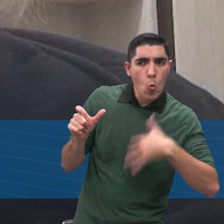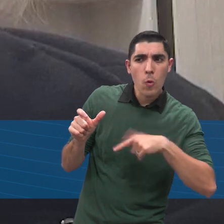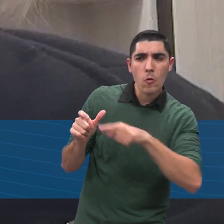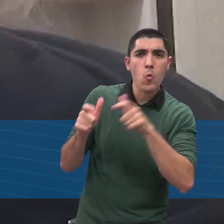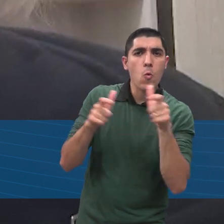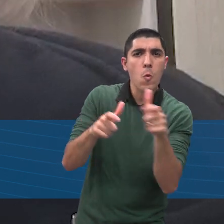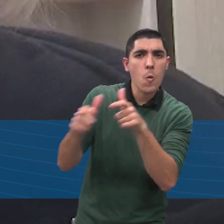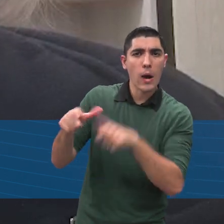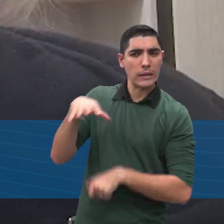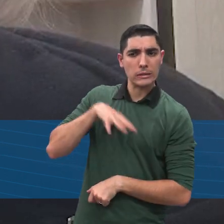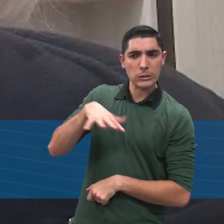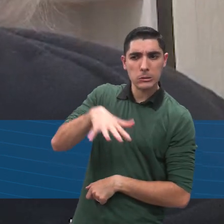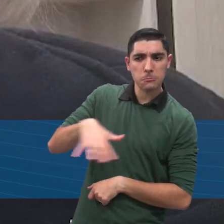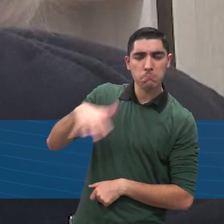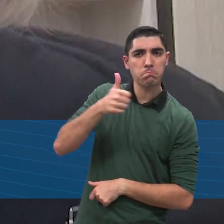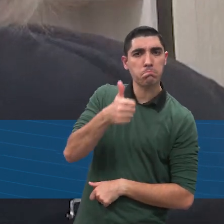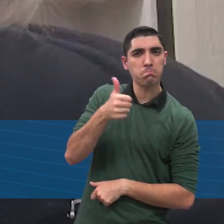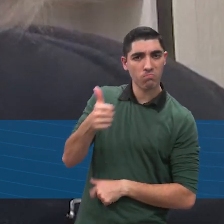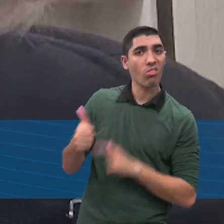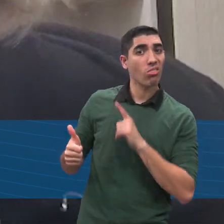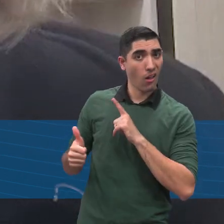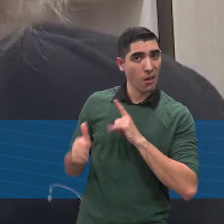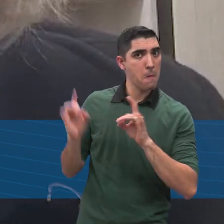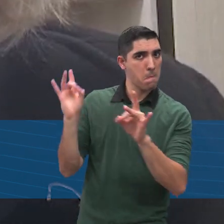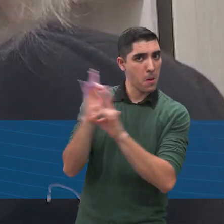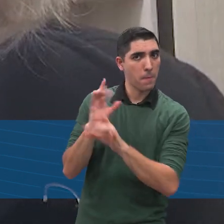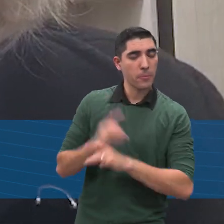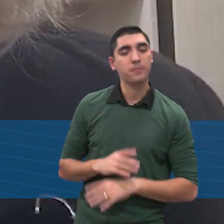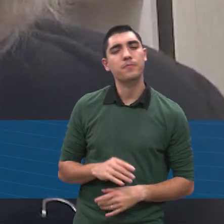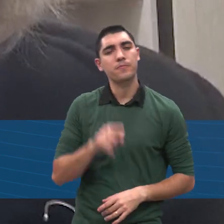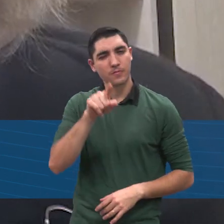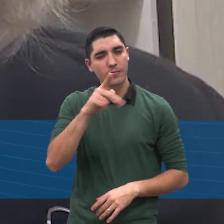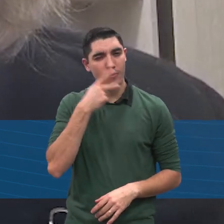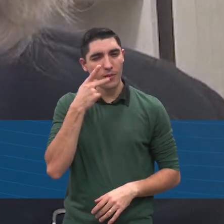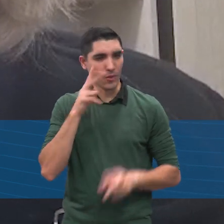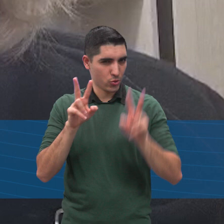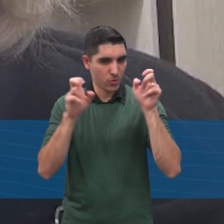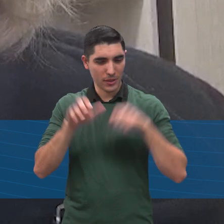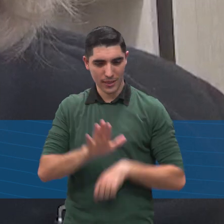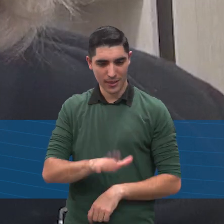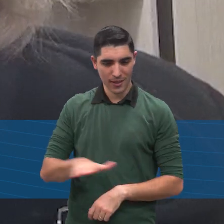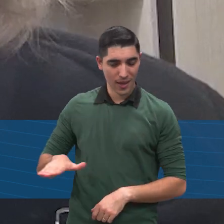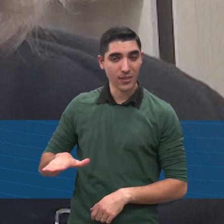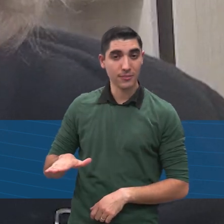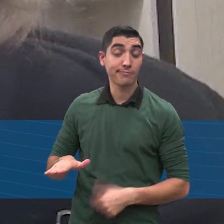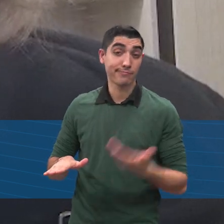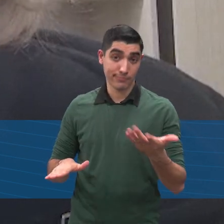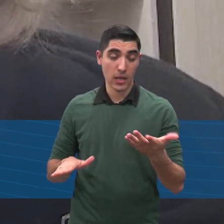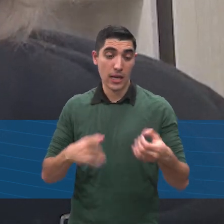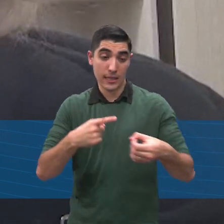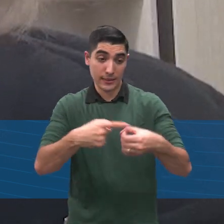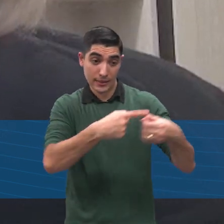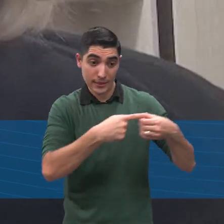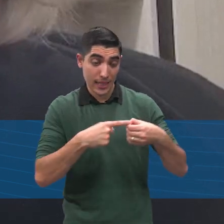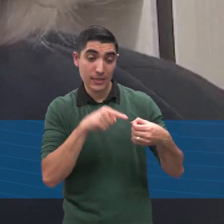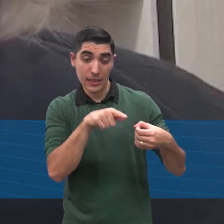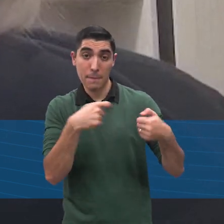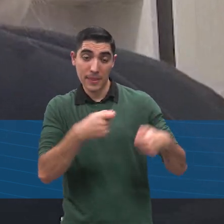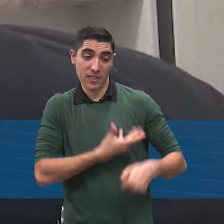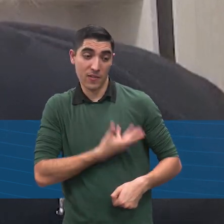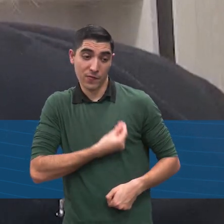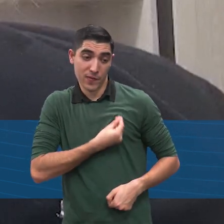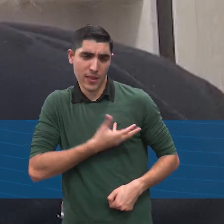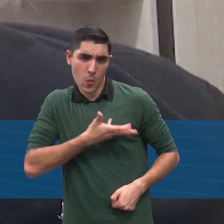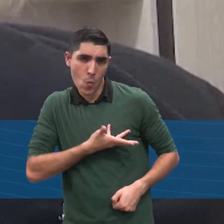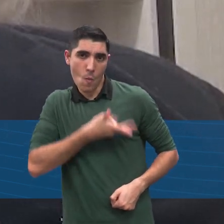não pode deixar isso de lado. E aí você falou, Dani, das crianças. Quando a gente fala em cidades com qualidade de